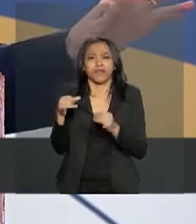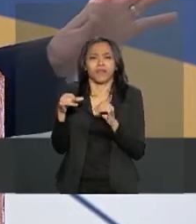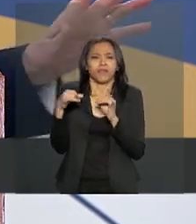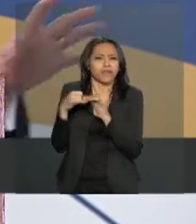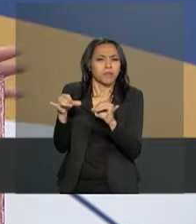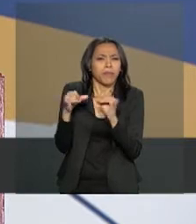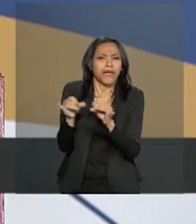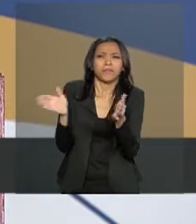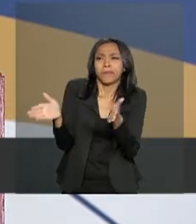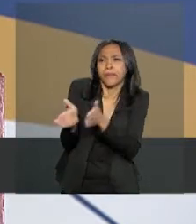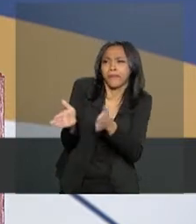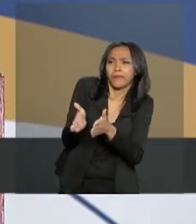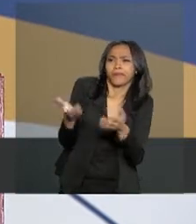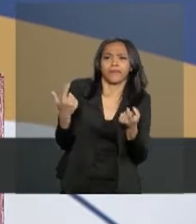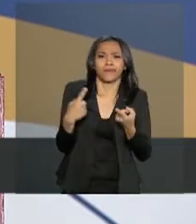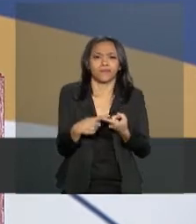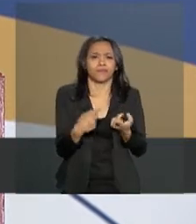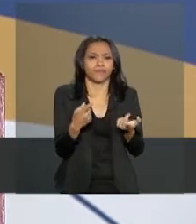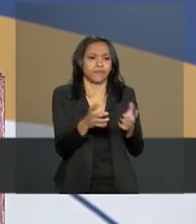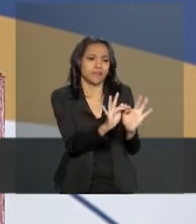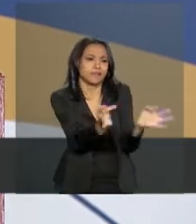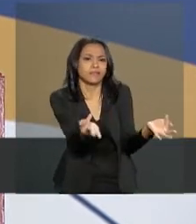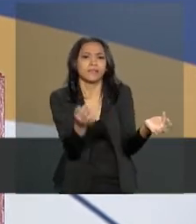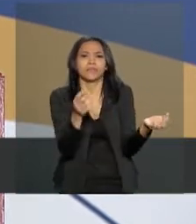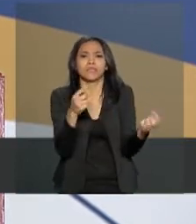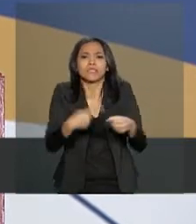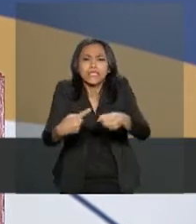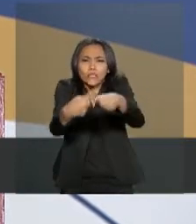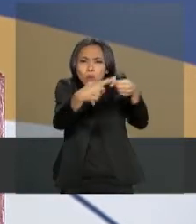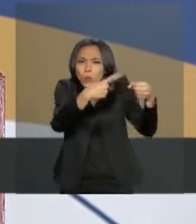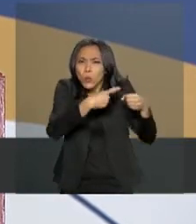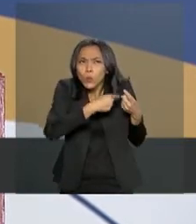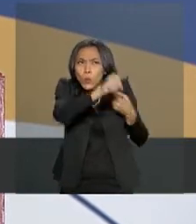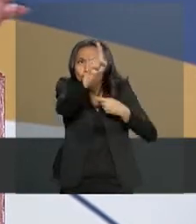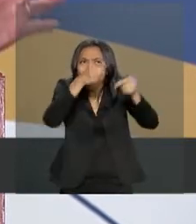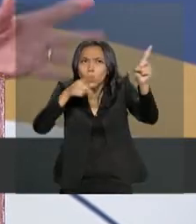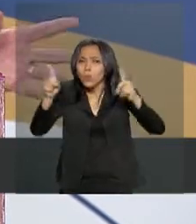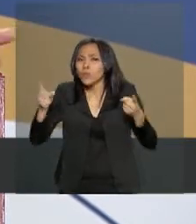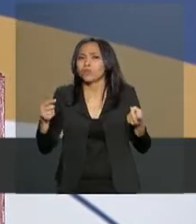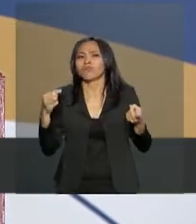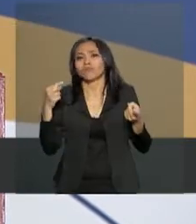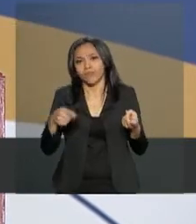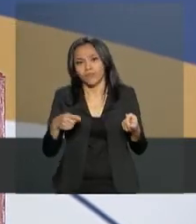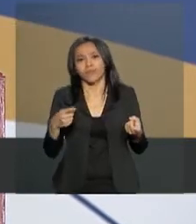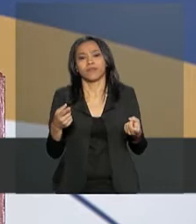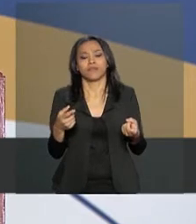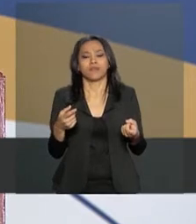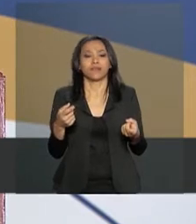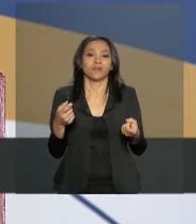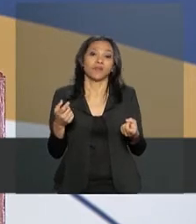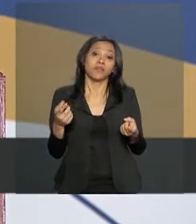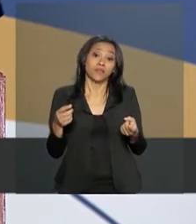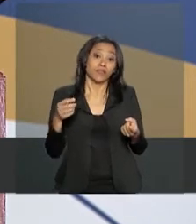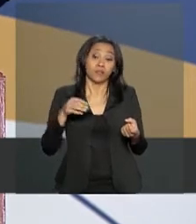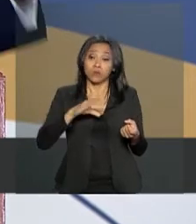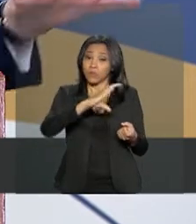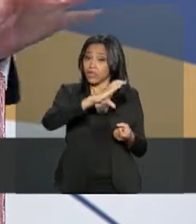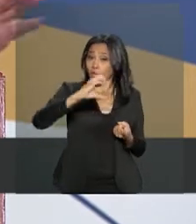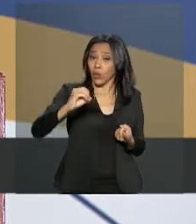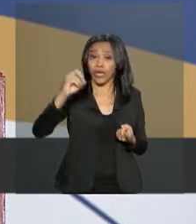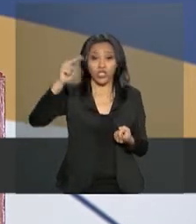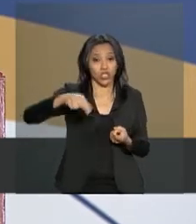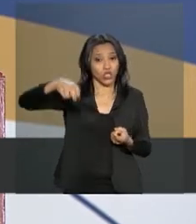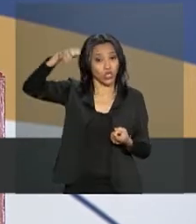vindas no interior do interior mais remoto do sul sudeste centro-oeste nordeste